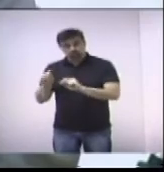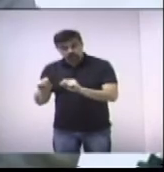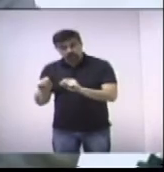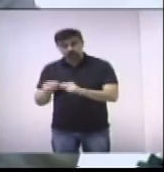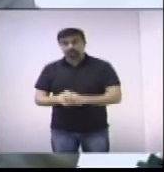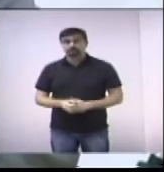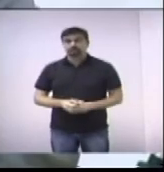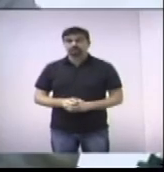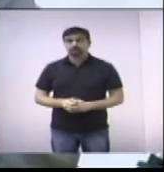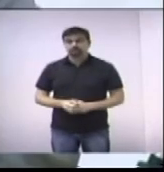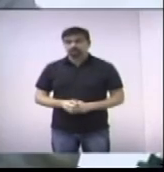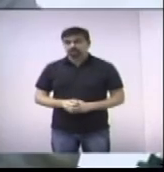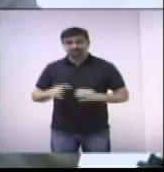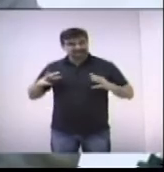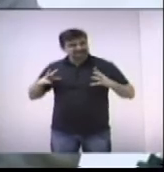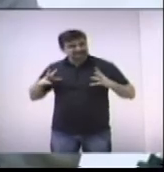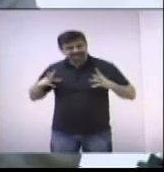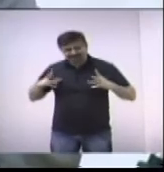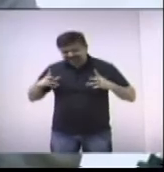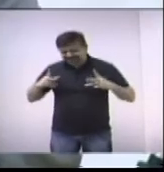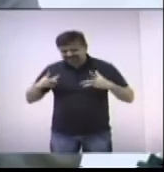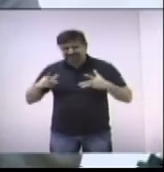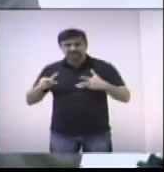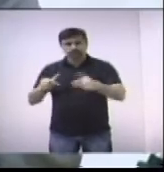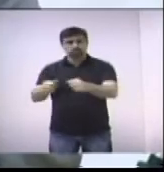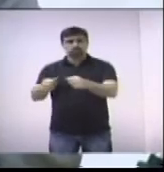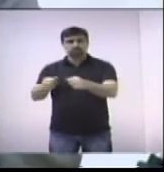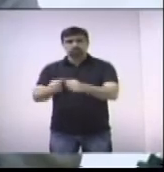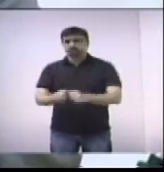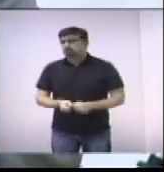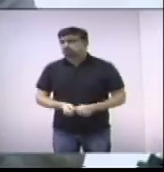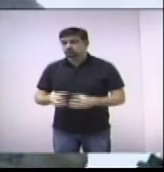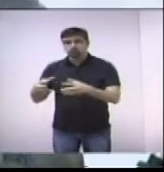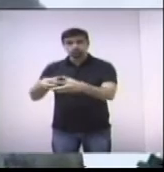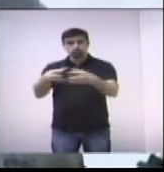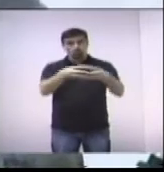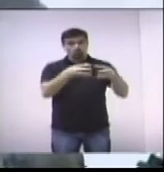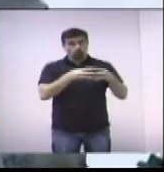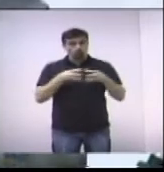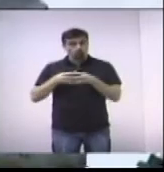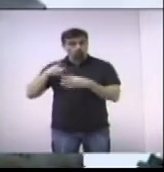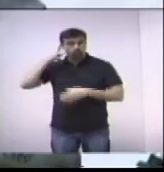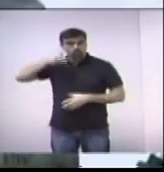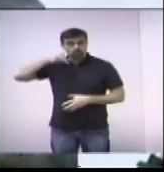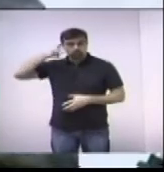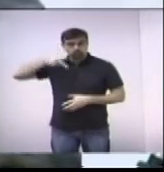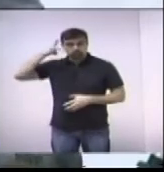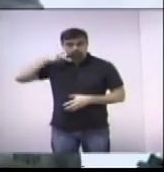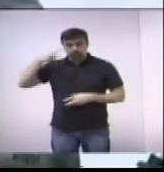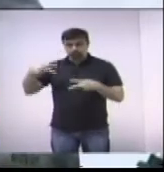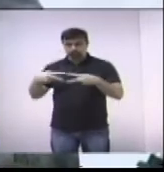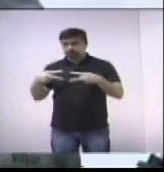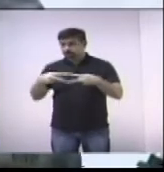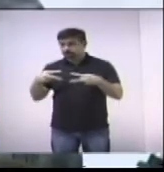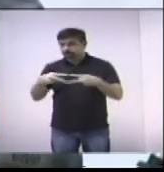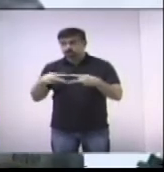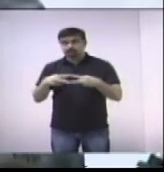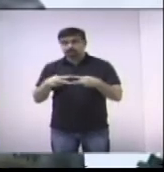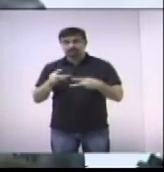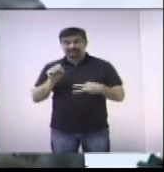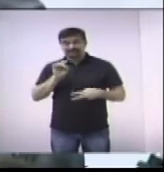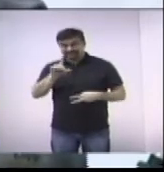absolutamente todas as visões políticas da nossa cidade sonham com uma cidade